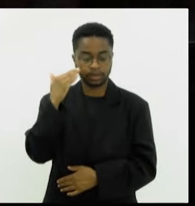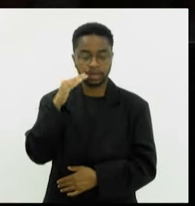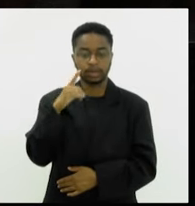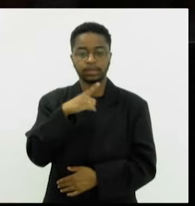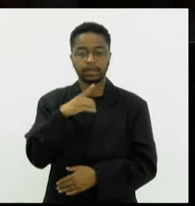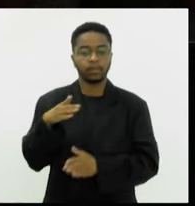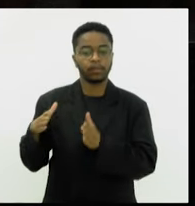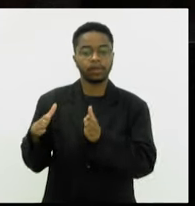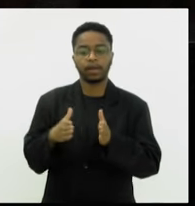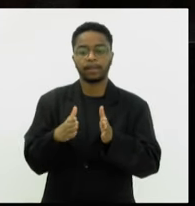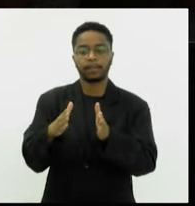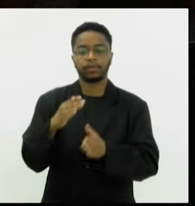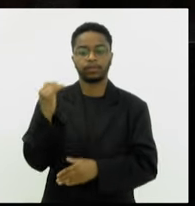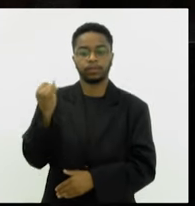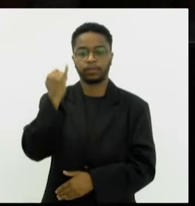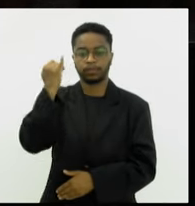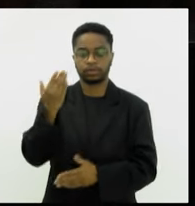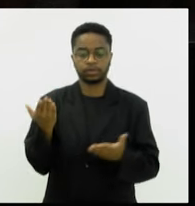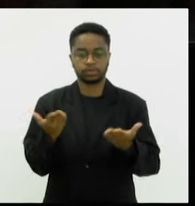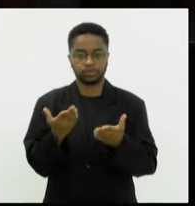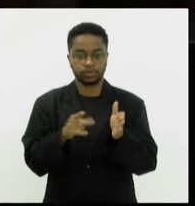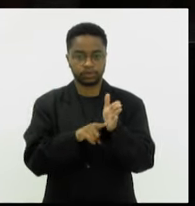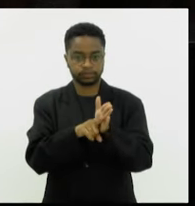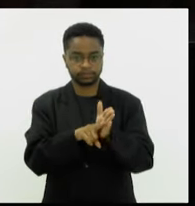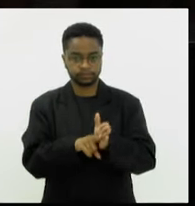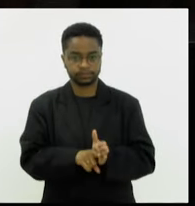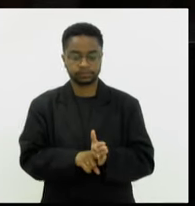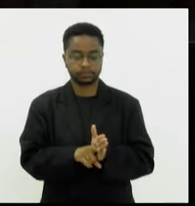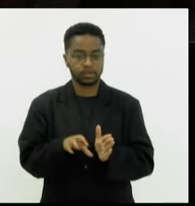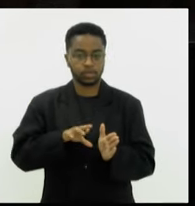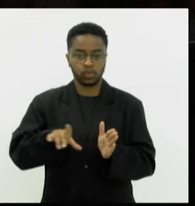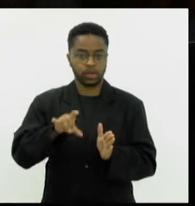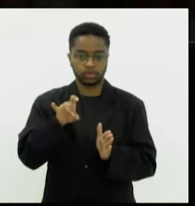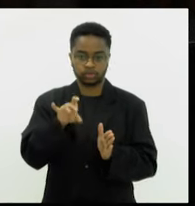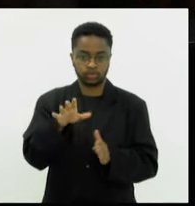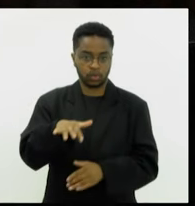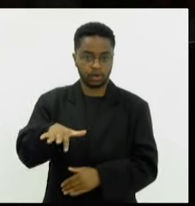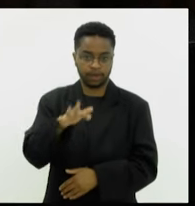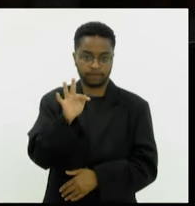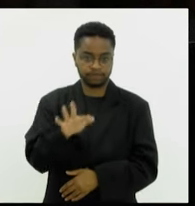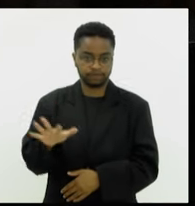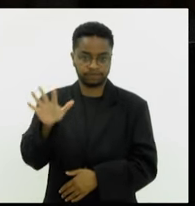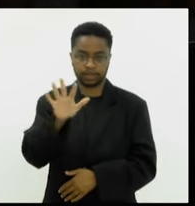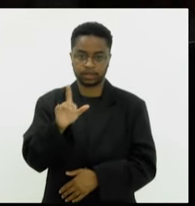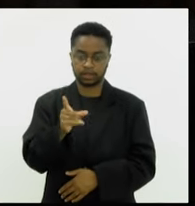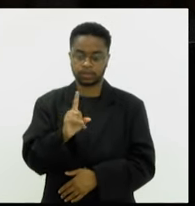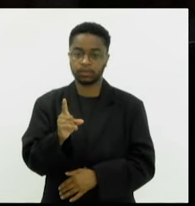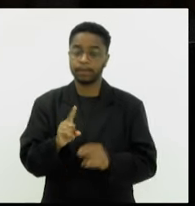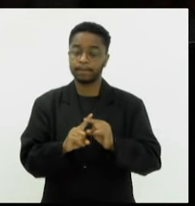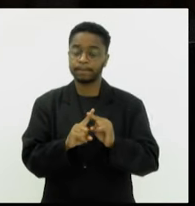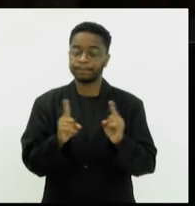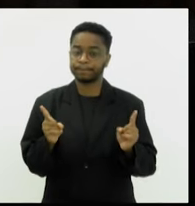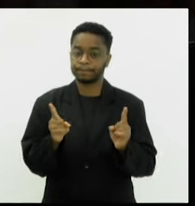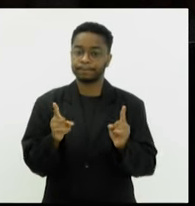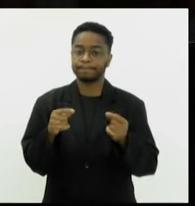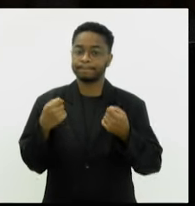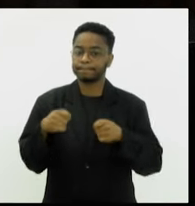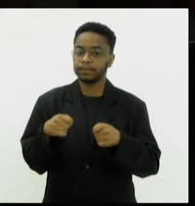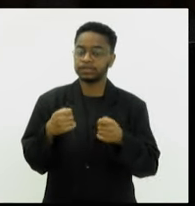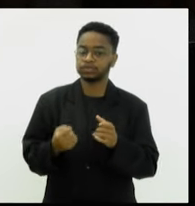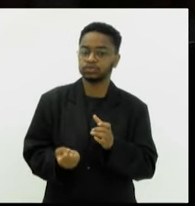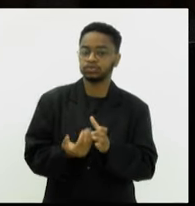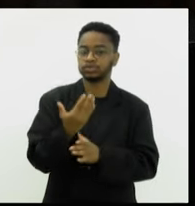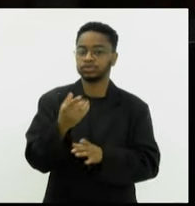caminho importante de investigação, não só no âmbito federal, mas que deve surgir